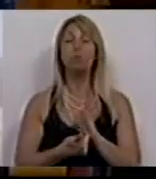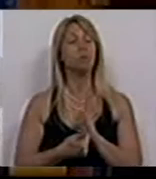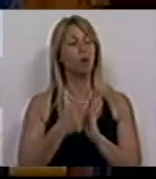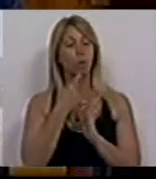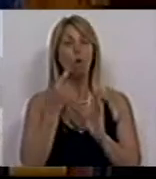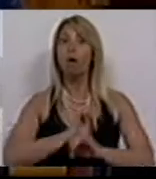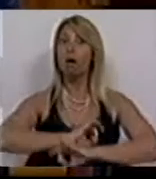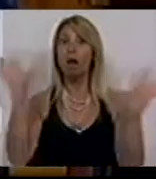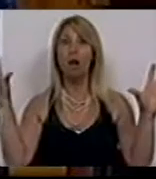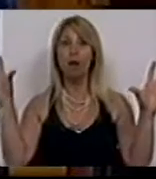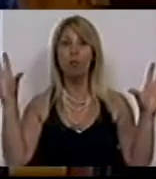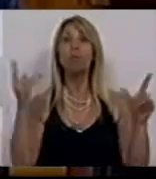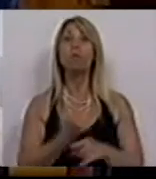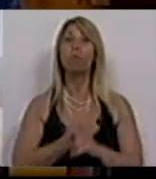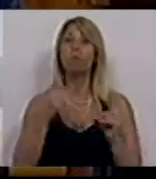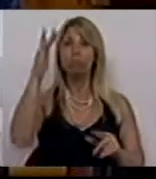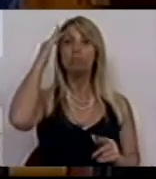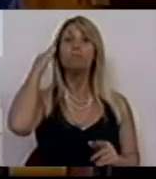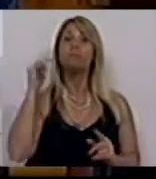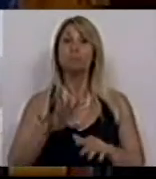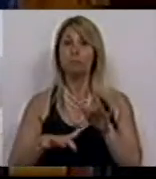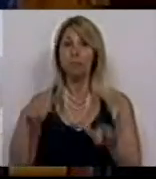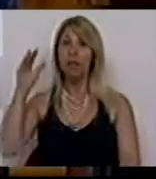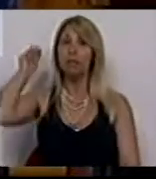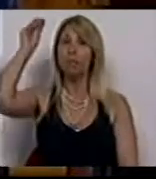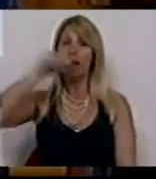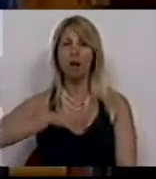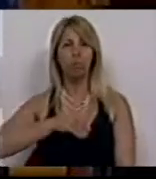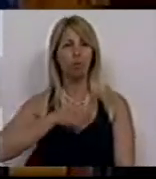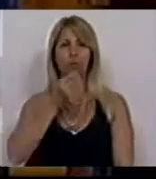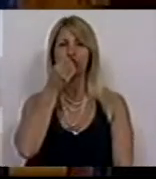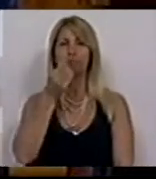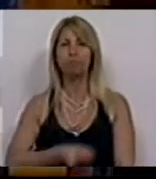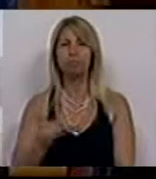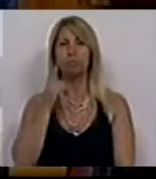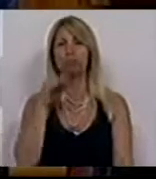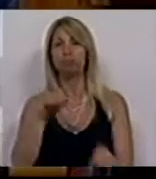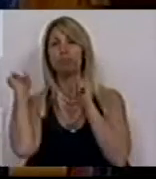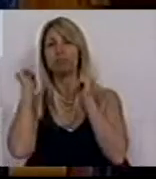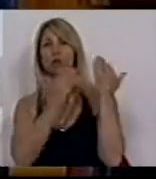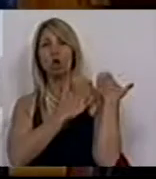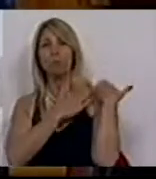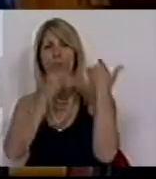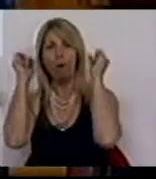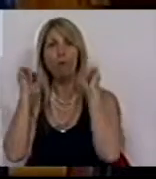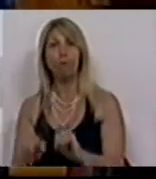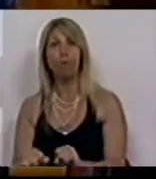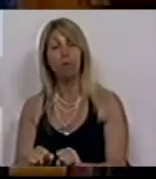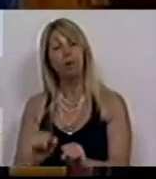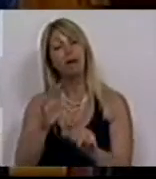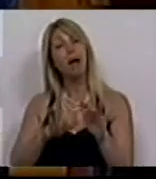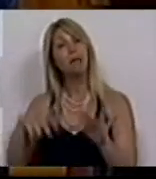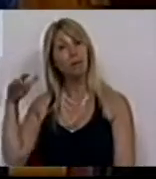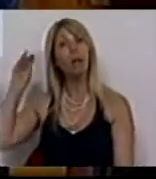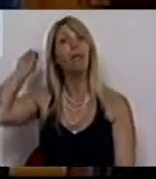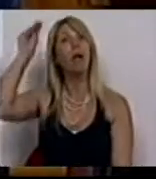claro, porque entendemos que a Assembleia da República não se deve demitir das suas responsabilidades. A Assembleia